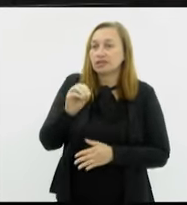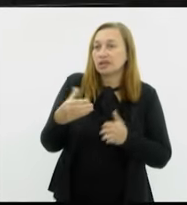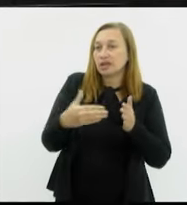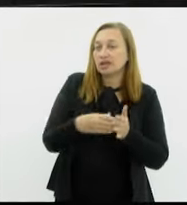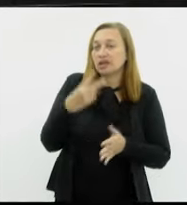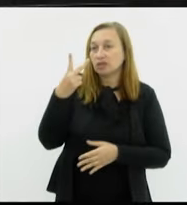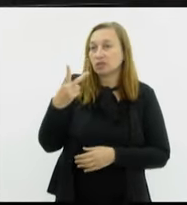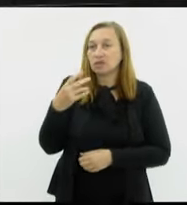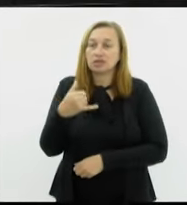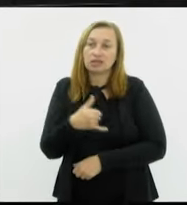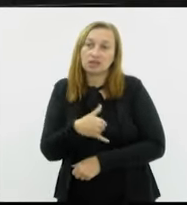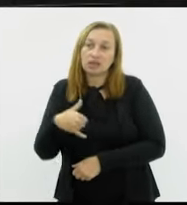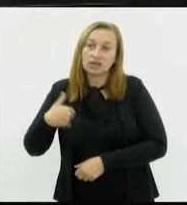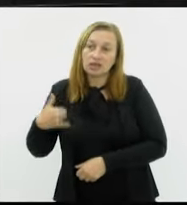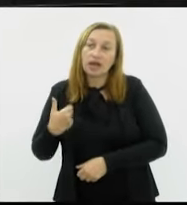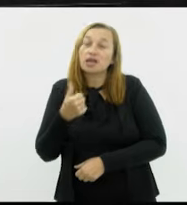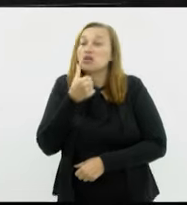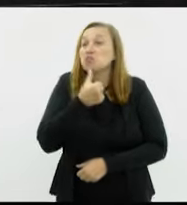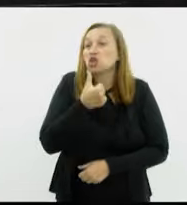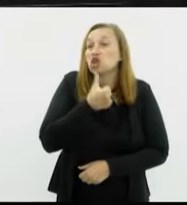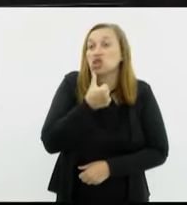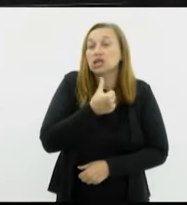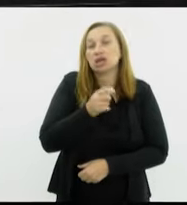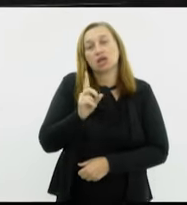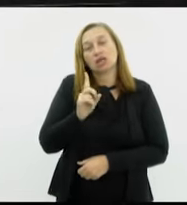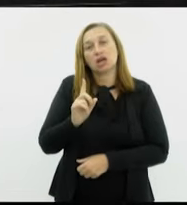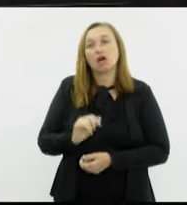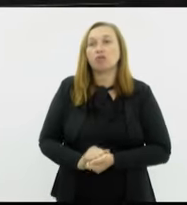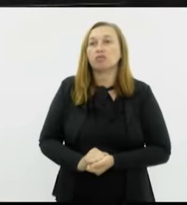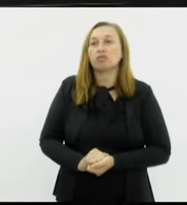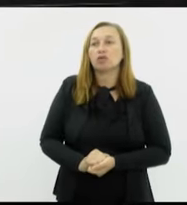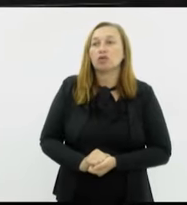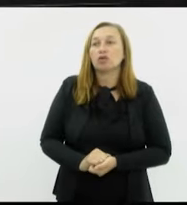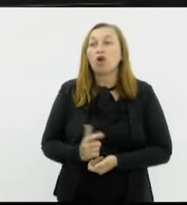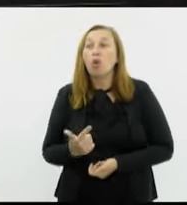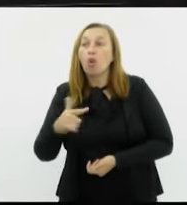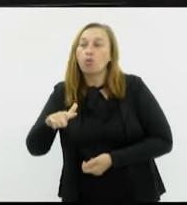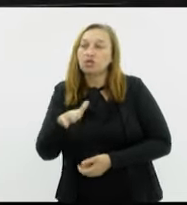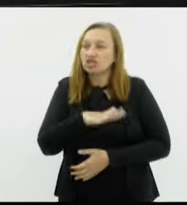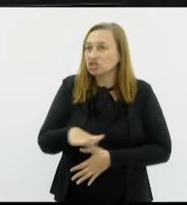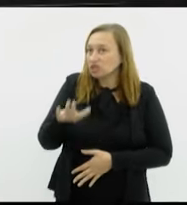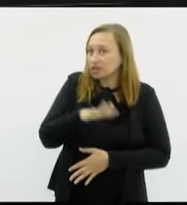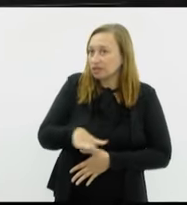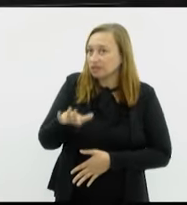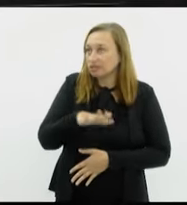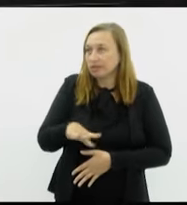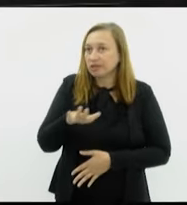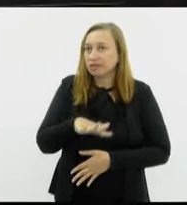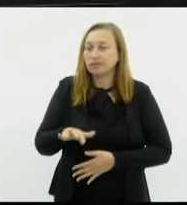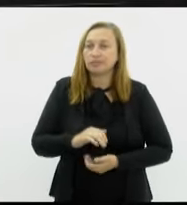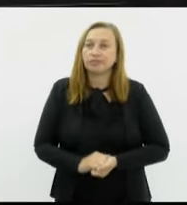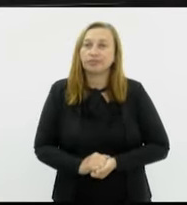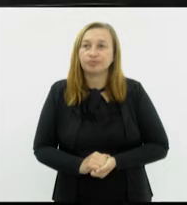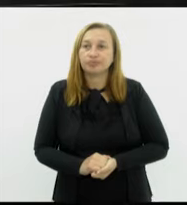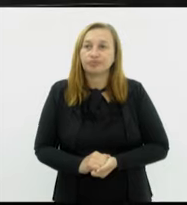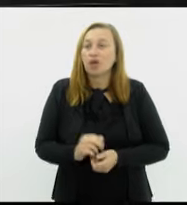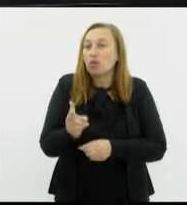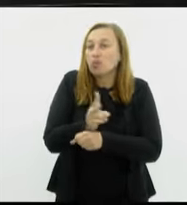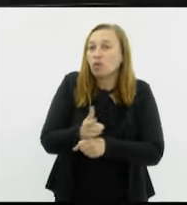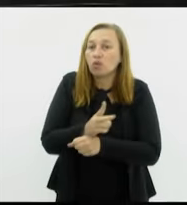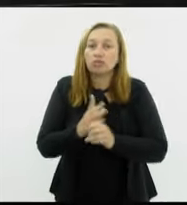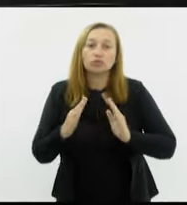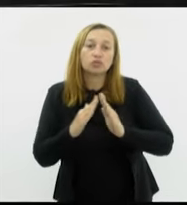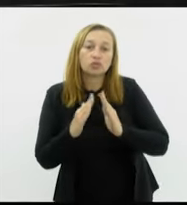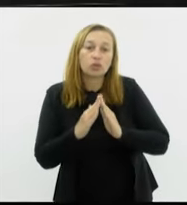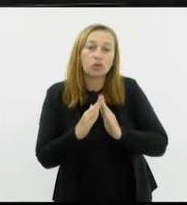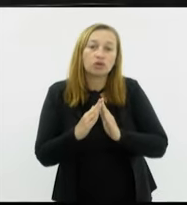idade, meninas, e não necessariamente outras crianças que ali estão à procura de um lar, à procura de